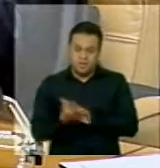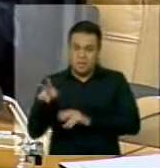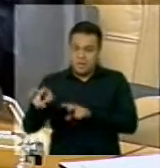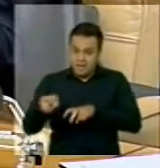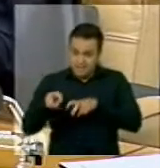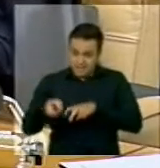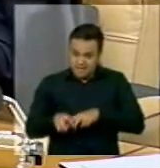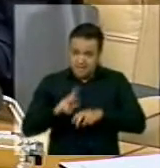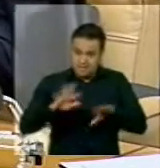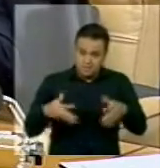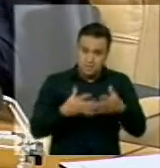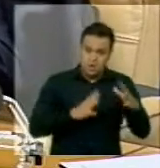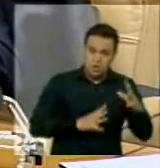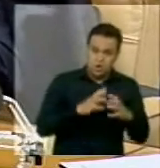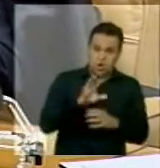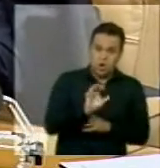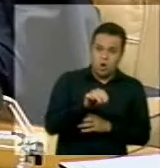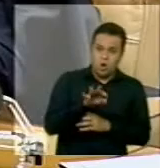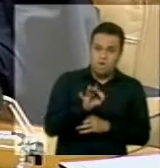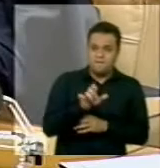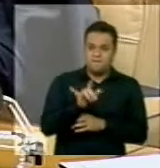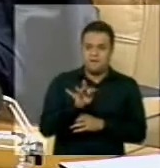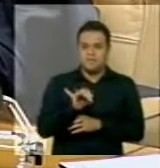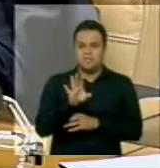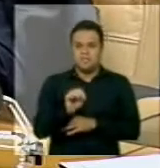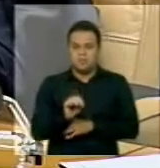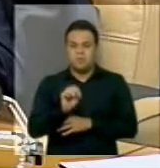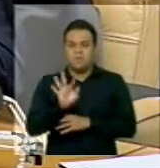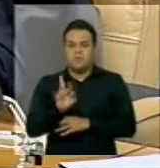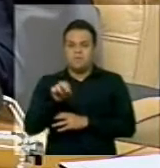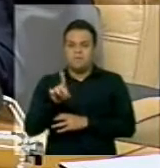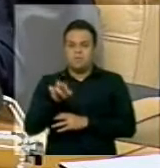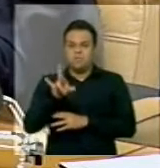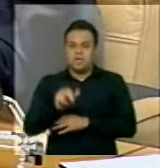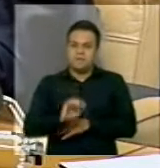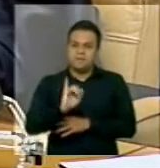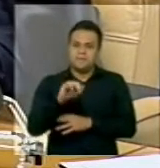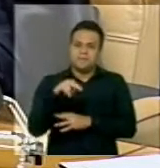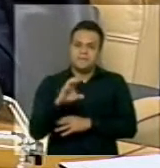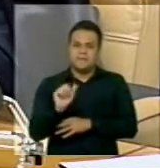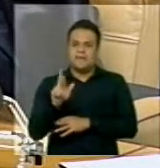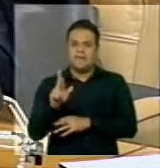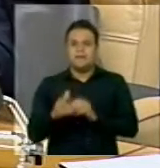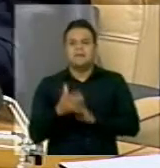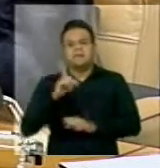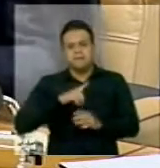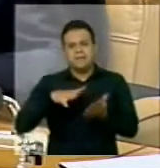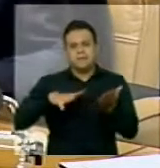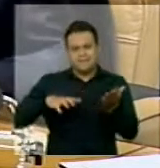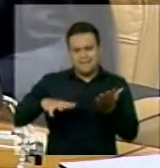fundiários, do INCRA com o Sistema Nacional de Cadastro Rural, entre outros. Todos esses